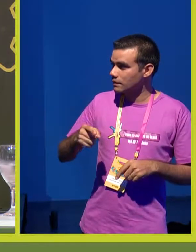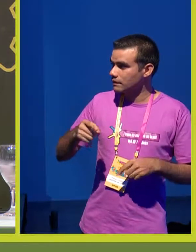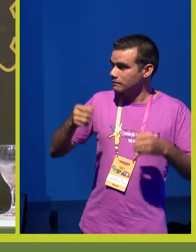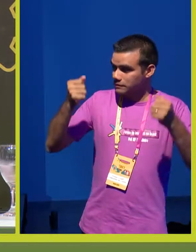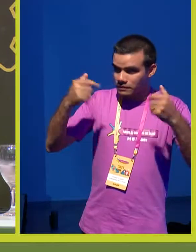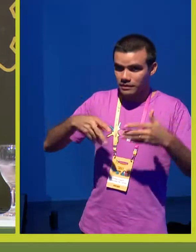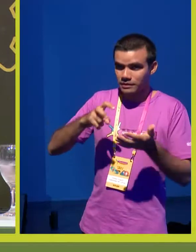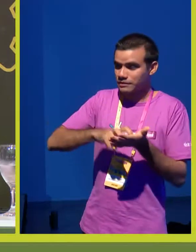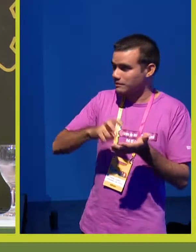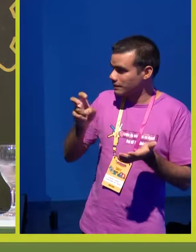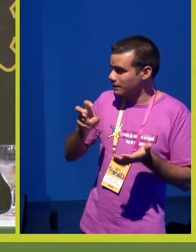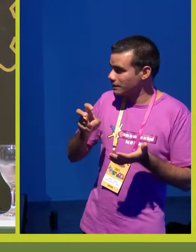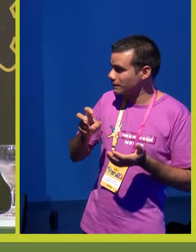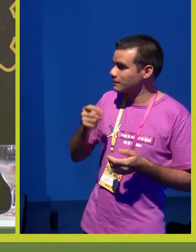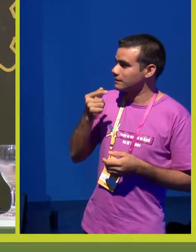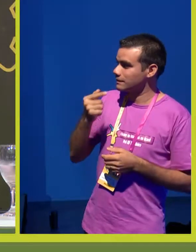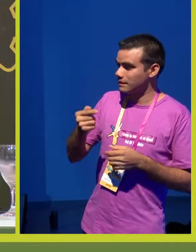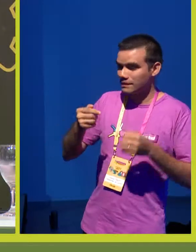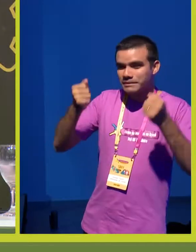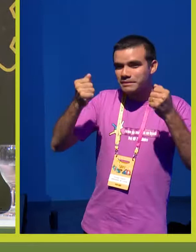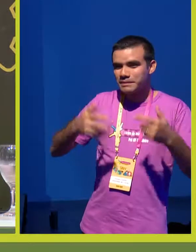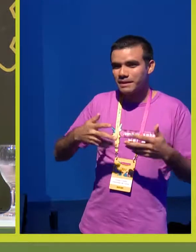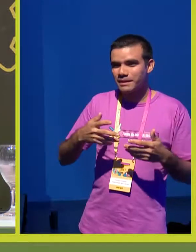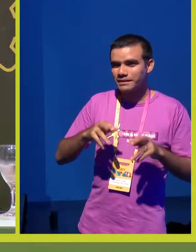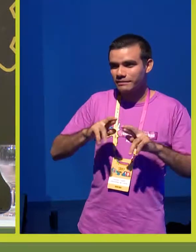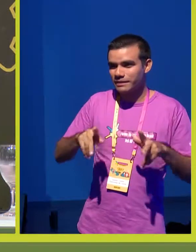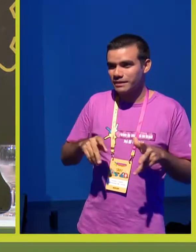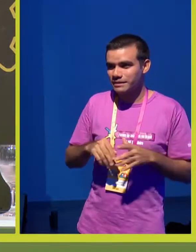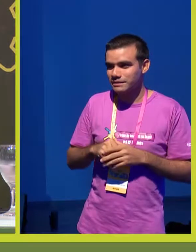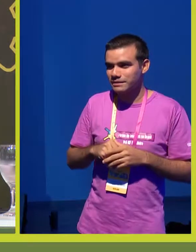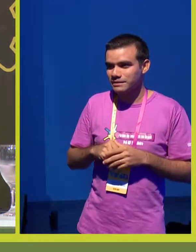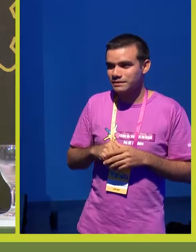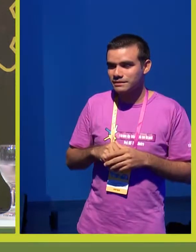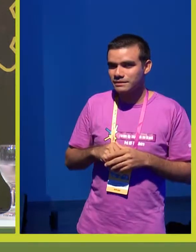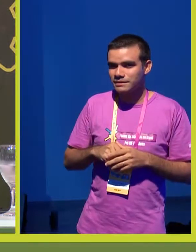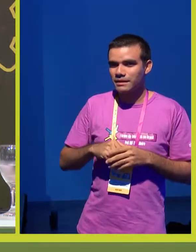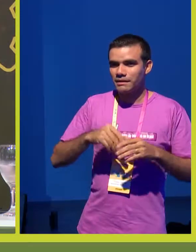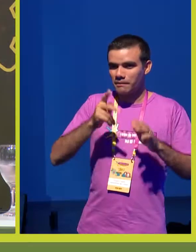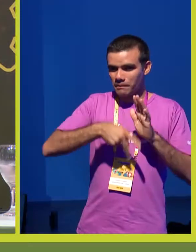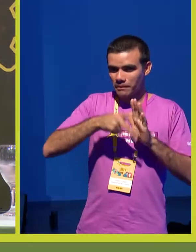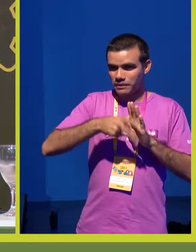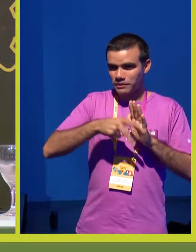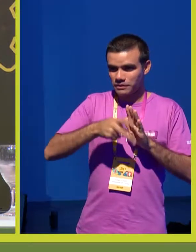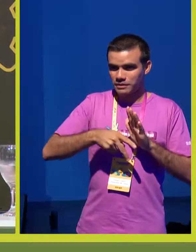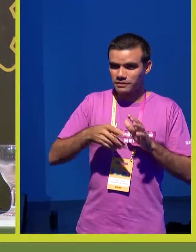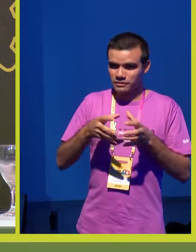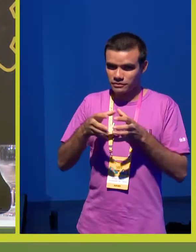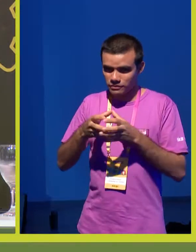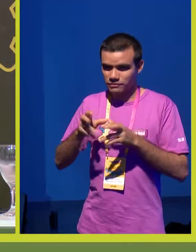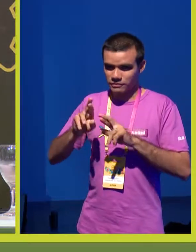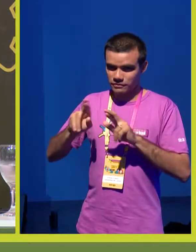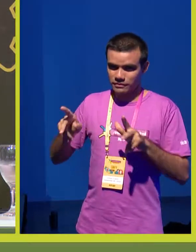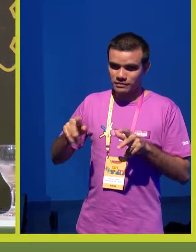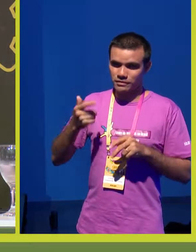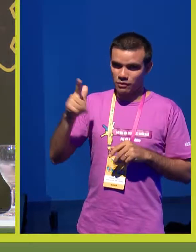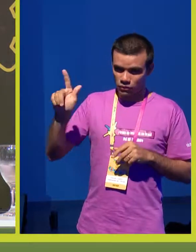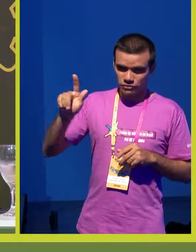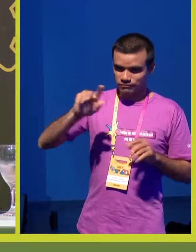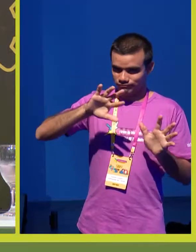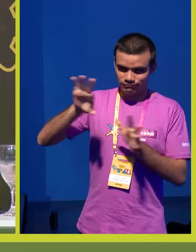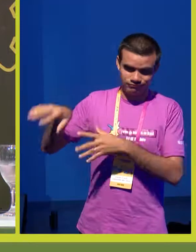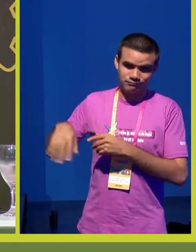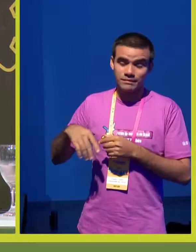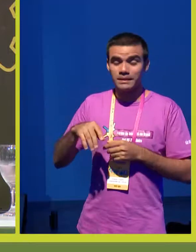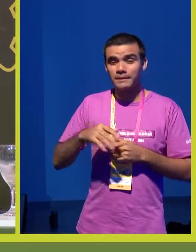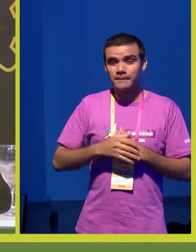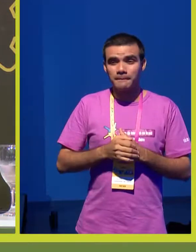manhã eu estava com outro chapéu falando numa mesa em relação a um projeto, enfim, a grupo de extensão, outra coisa.